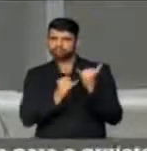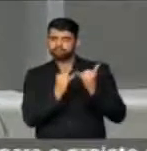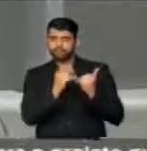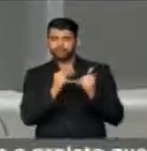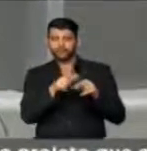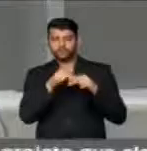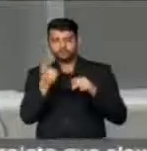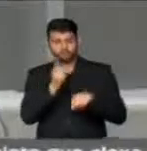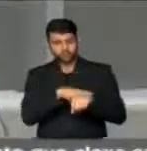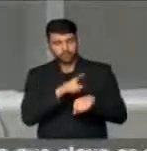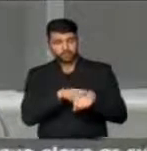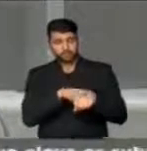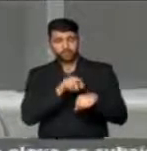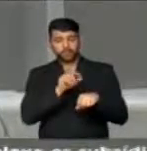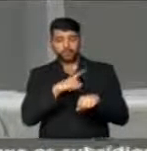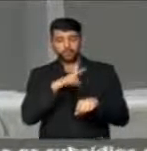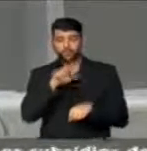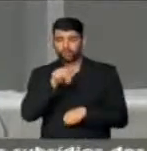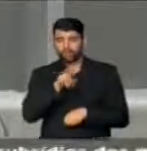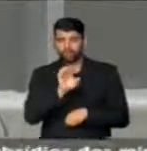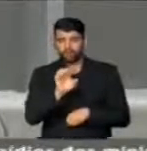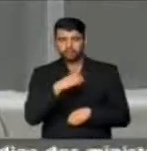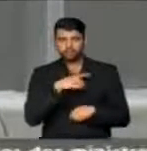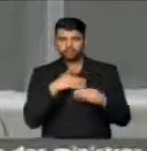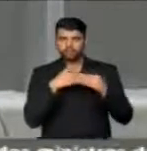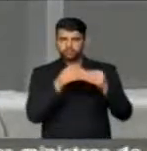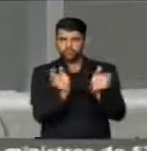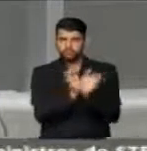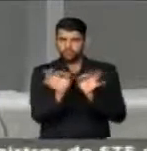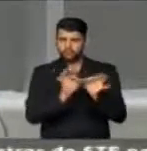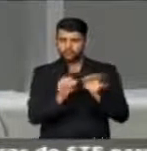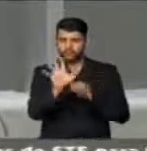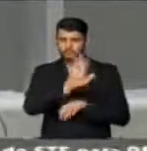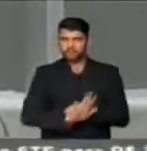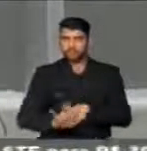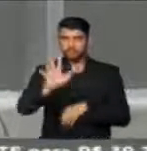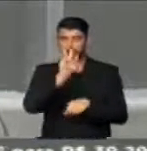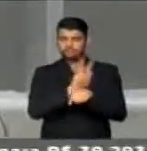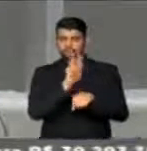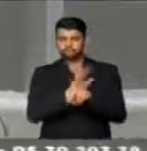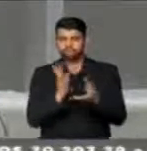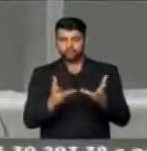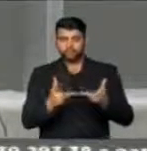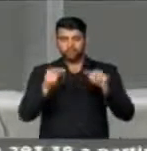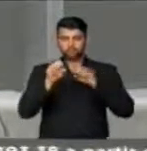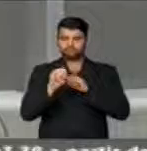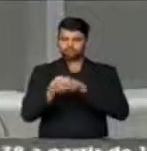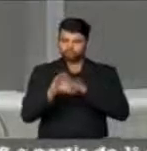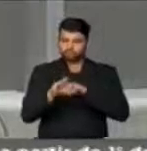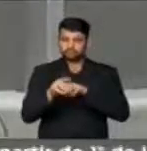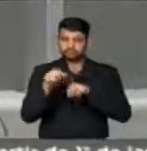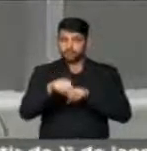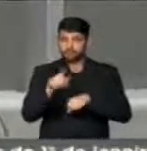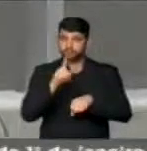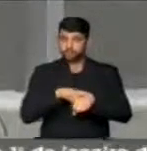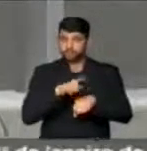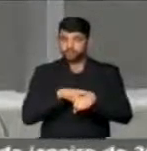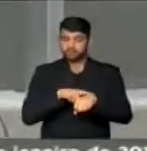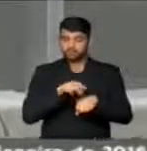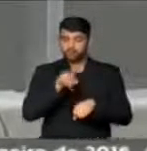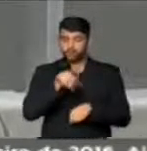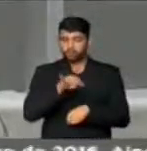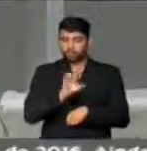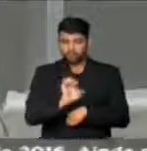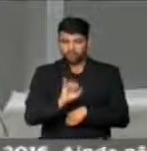com esse momento, onde a UNE dirige um grande movimento nacional de defesa da qualidade de ensino. Neste momento em que a